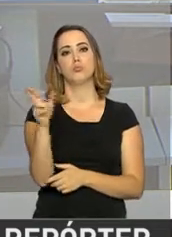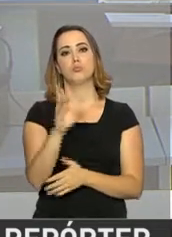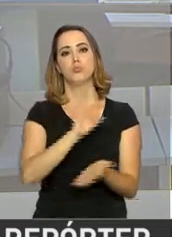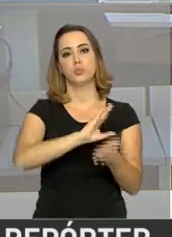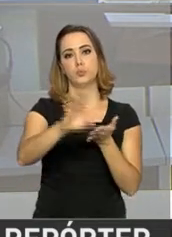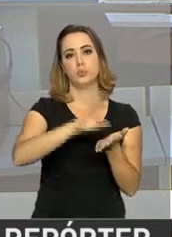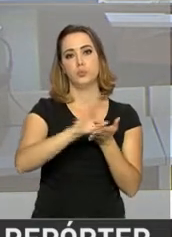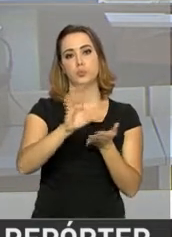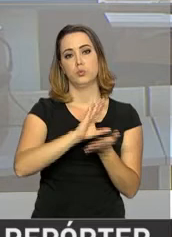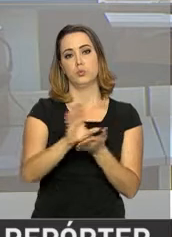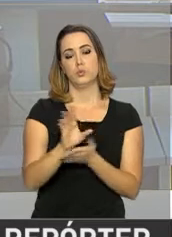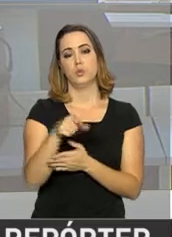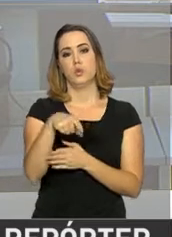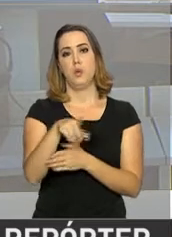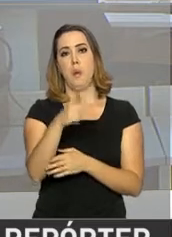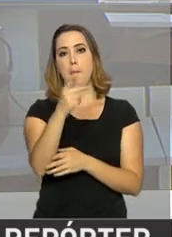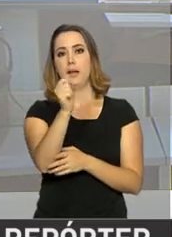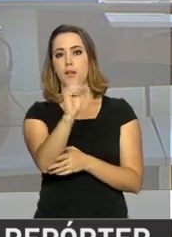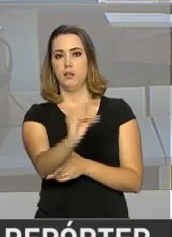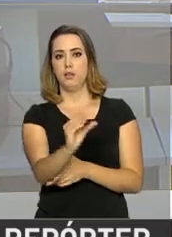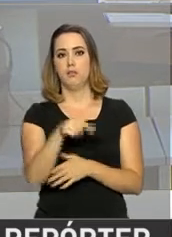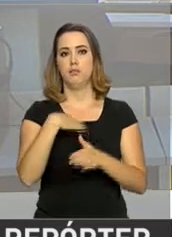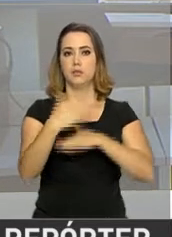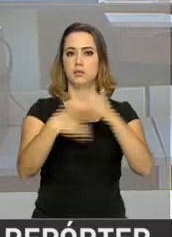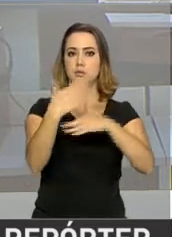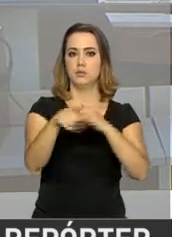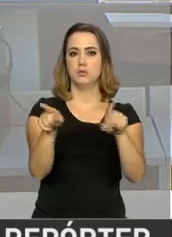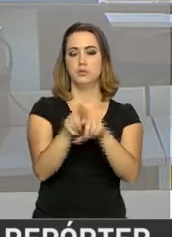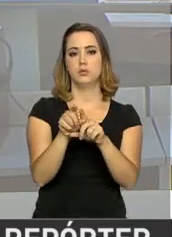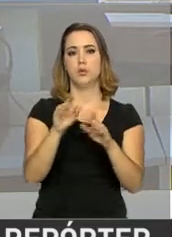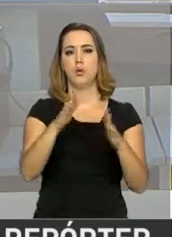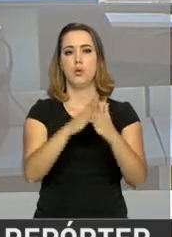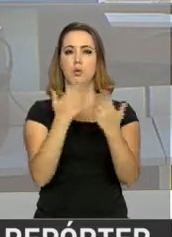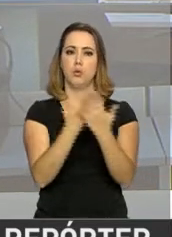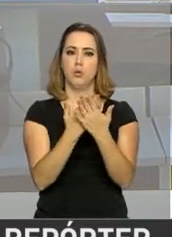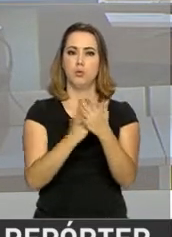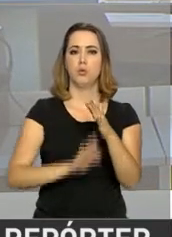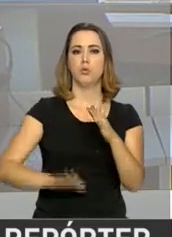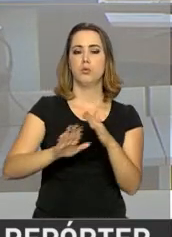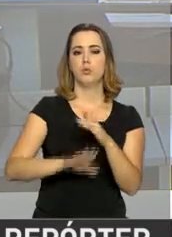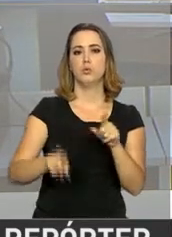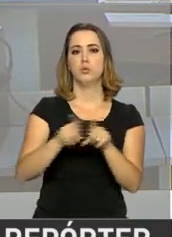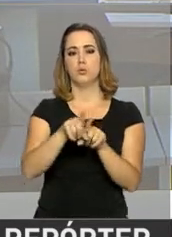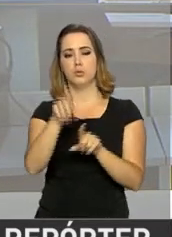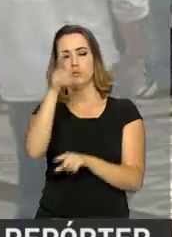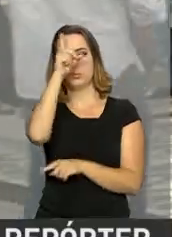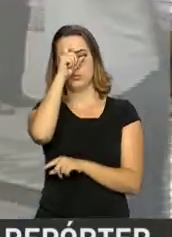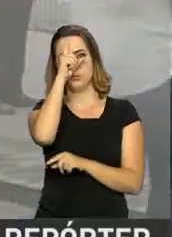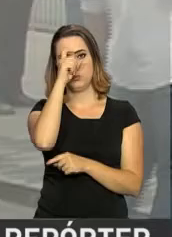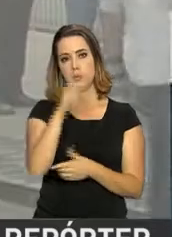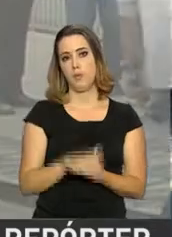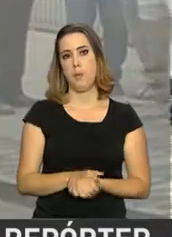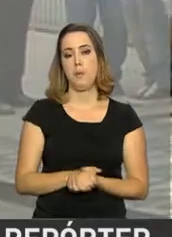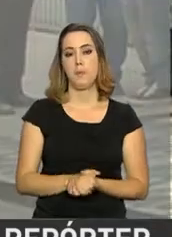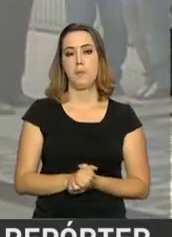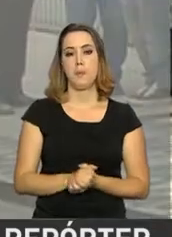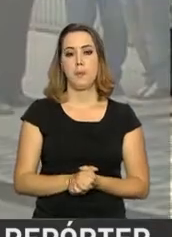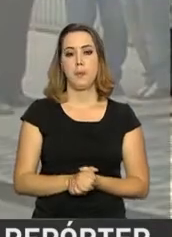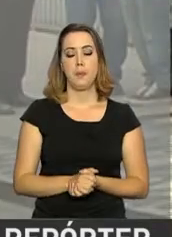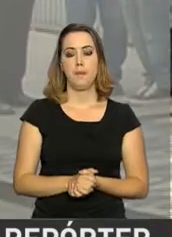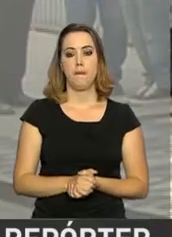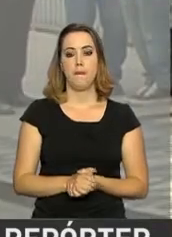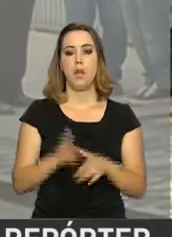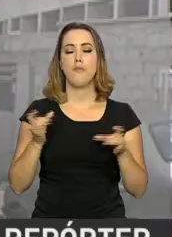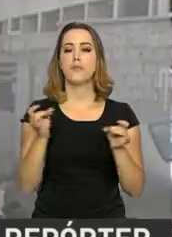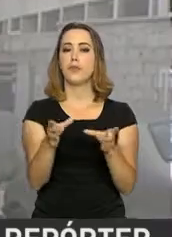do pac o programa de aceleração do crescimento como creches pré escolas e unidades de saúde o comércio